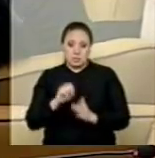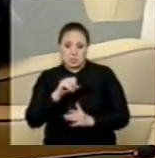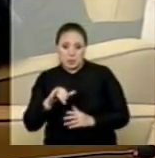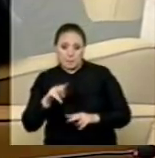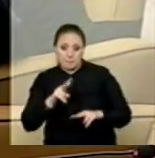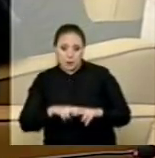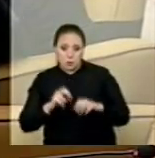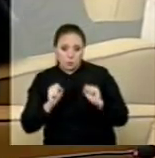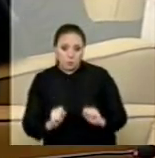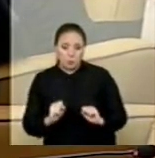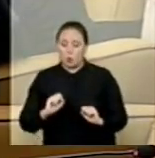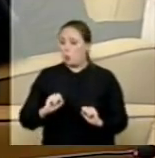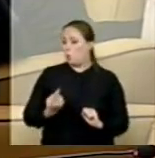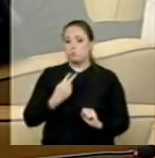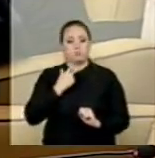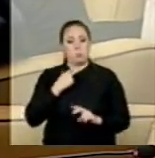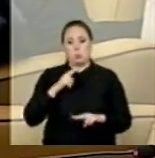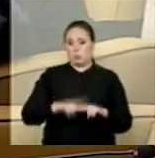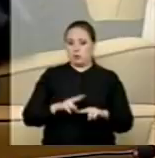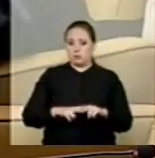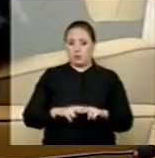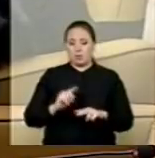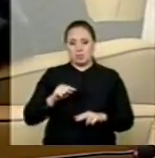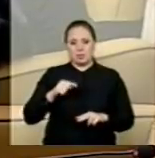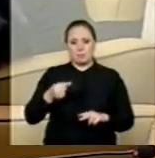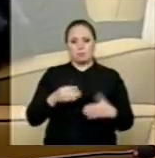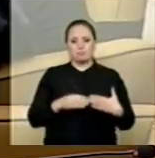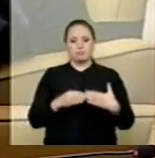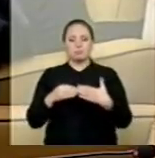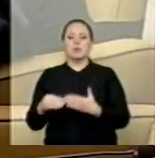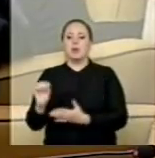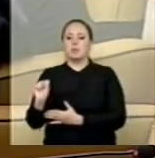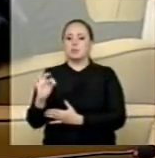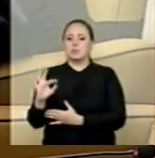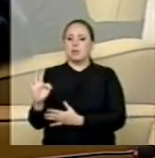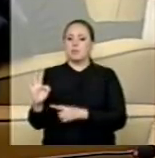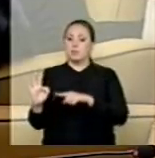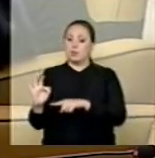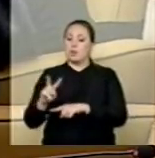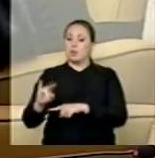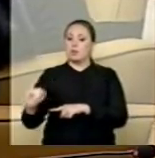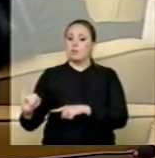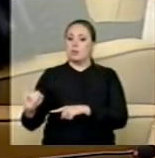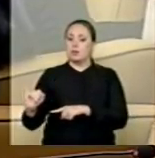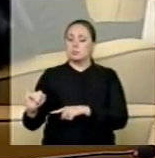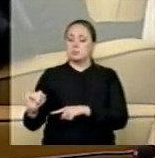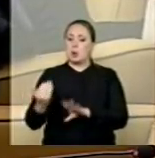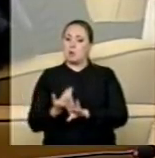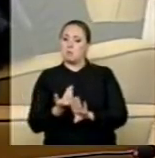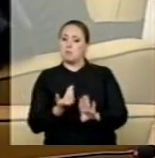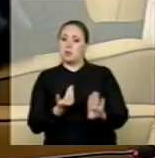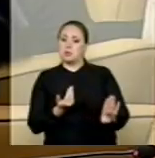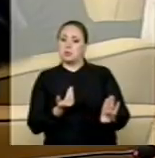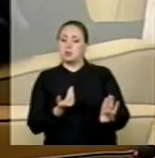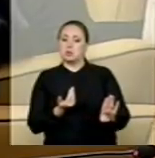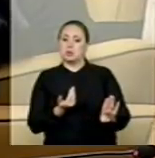prisão em flagrante é remetido ao Supremo, que deverá fundamentadamente afastar a